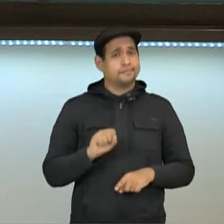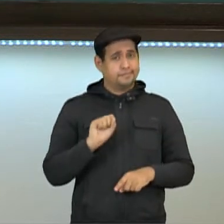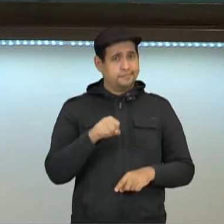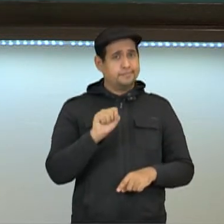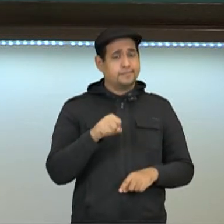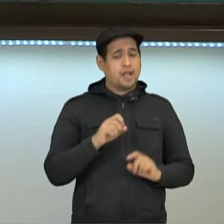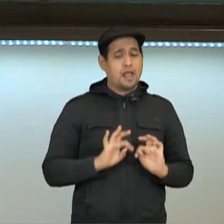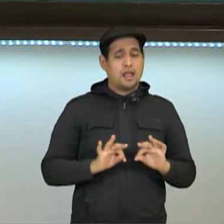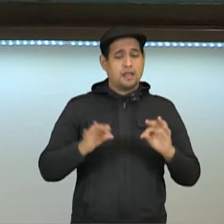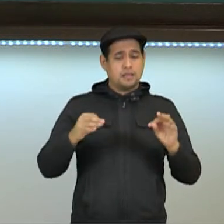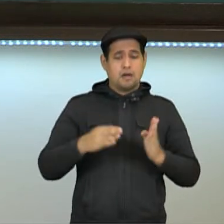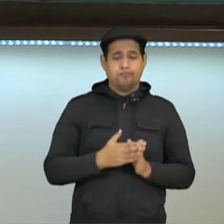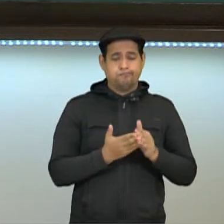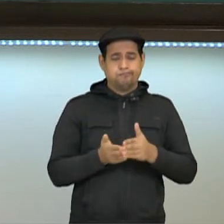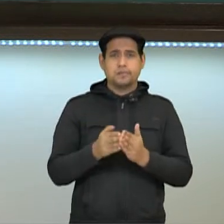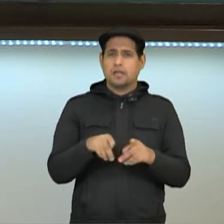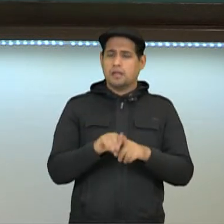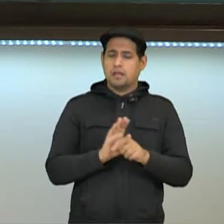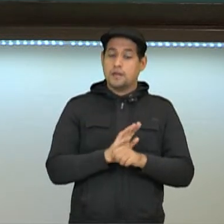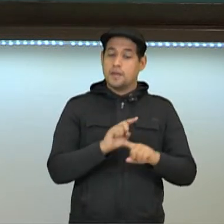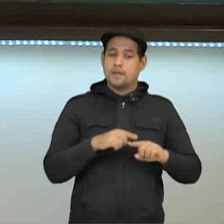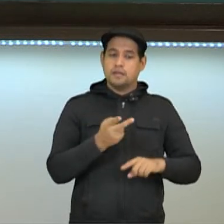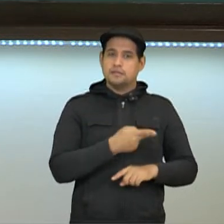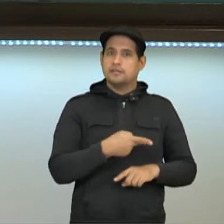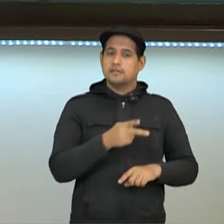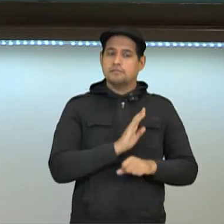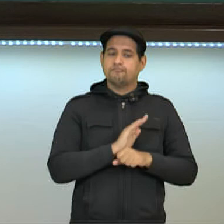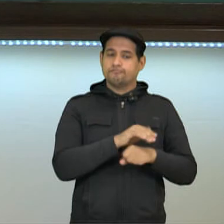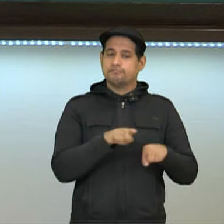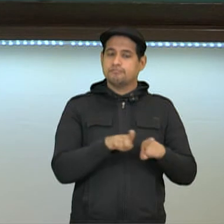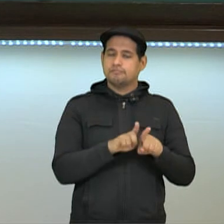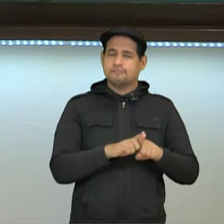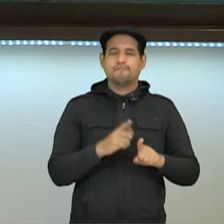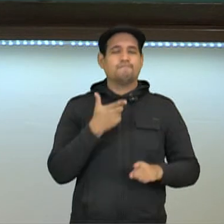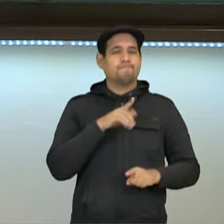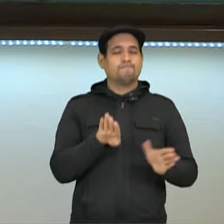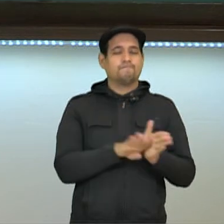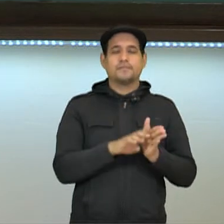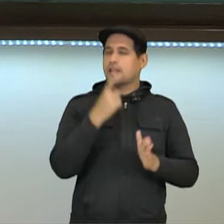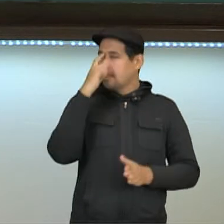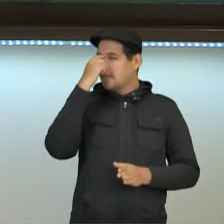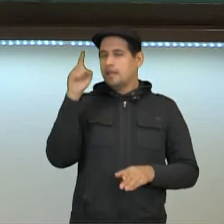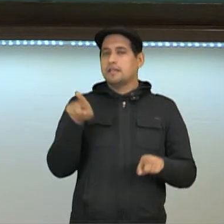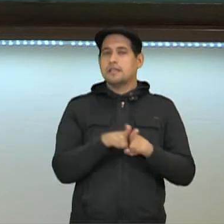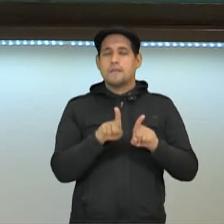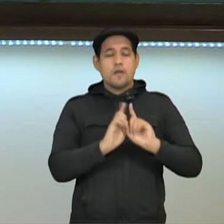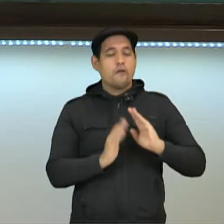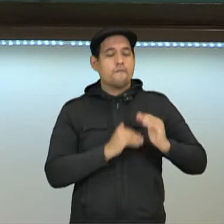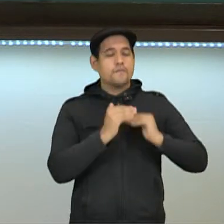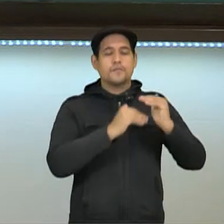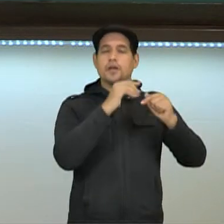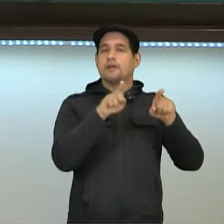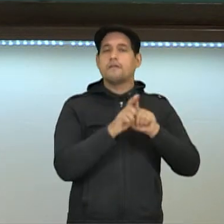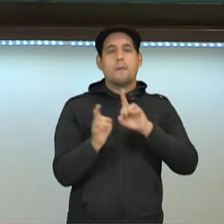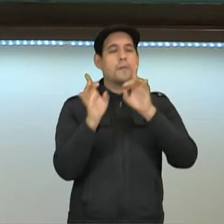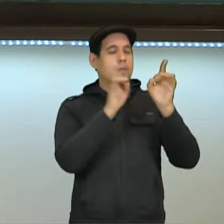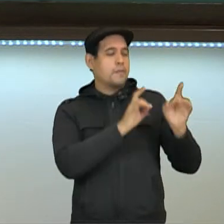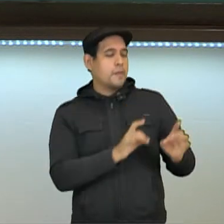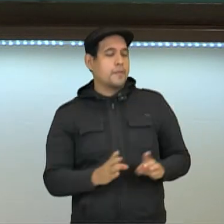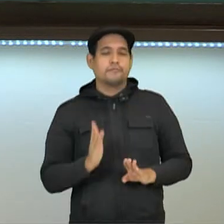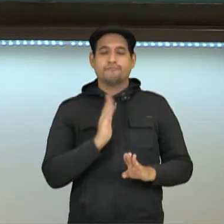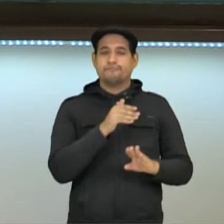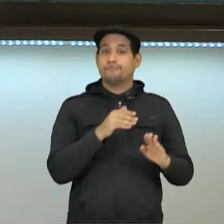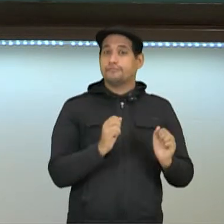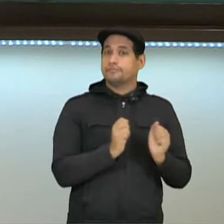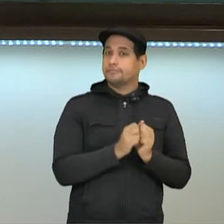as técnicas de navegações ajudaram e eles enfrentaram e chegaram até as Índias e passaram então a comercializar diretamente